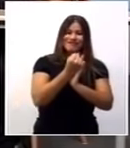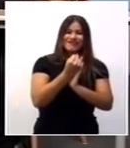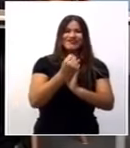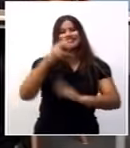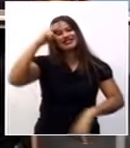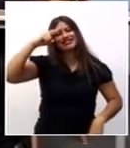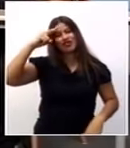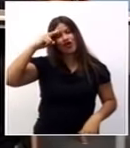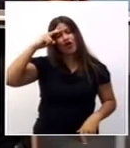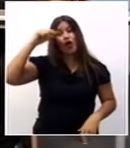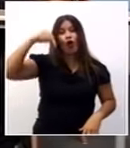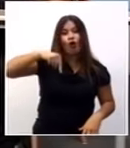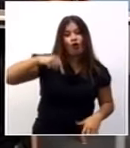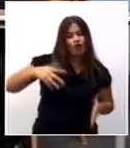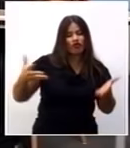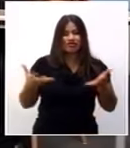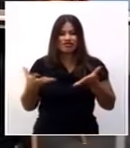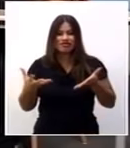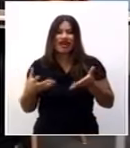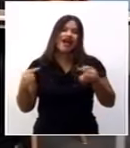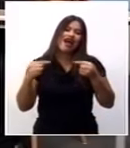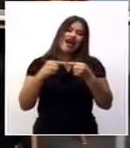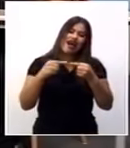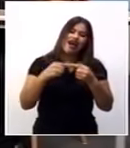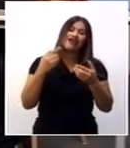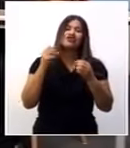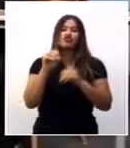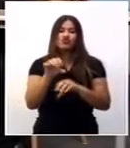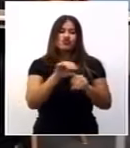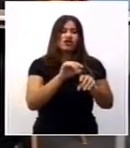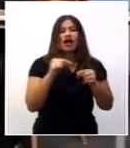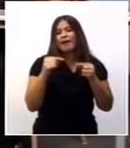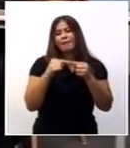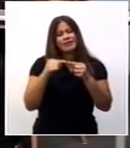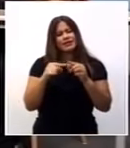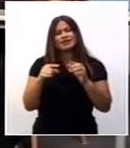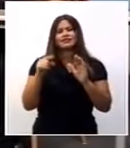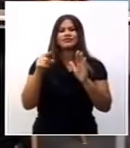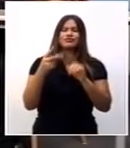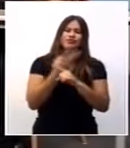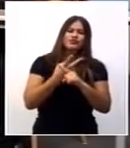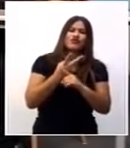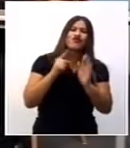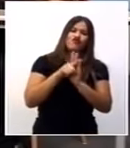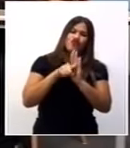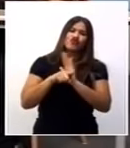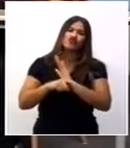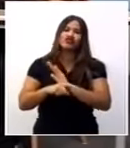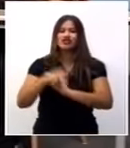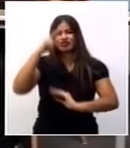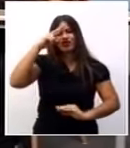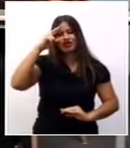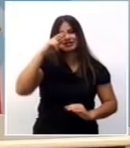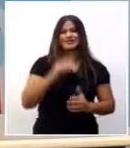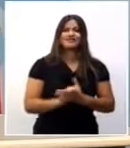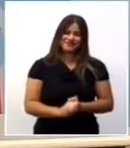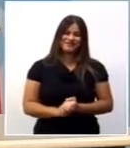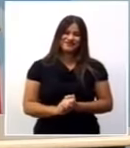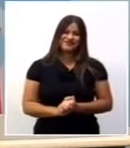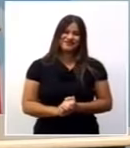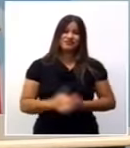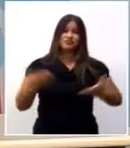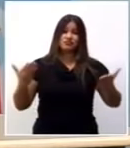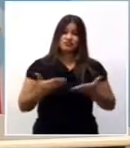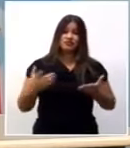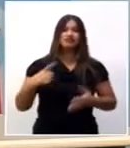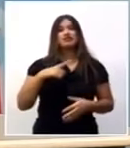esse material que a gente está trabalhando é tudo uma fonte histórica. Sim. A próxima atividade é outra análise de fonte histórica. É um